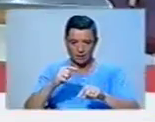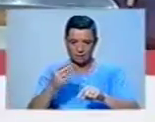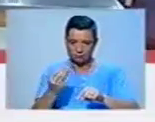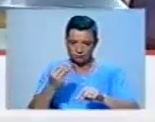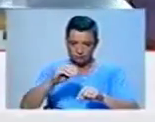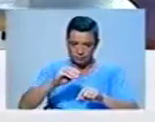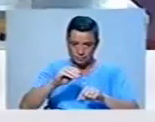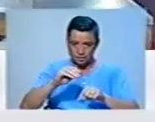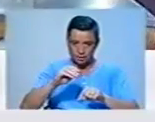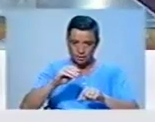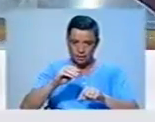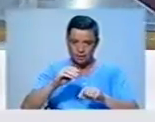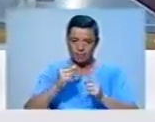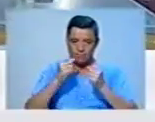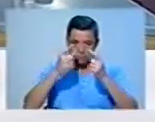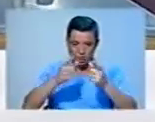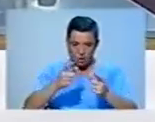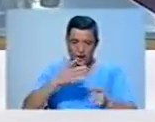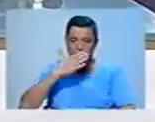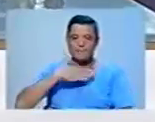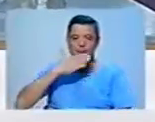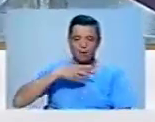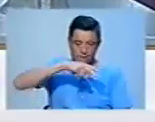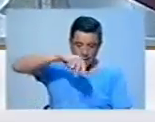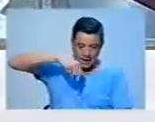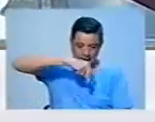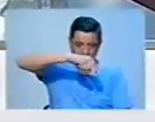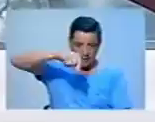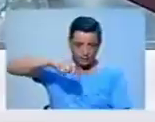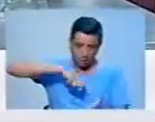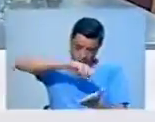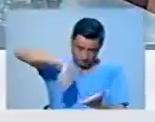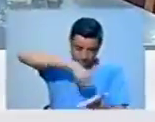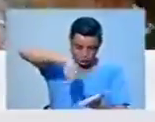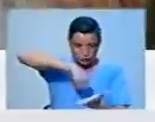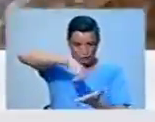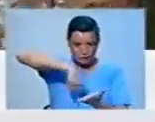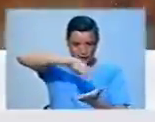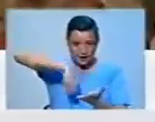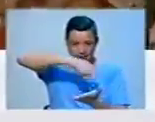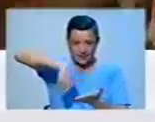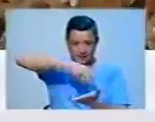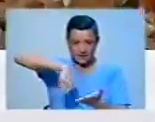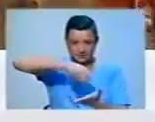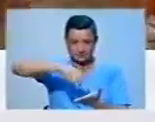então adicionar um pedacinho da farinha. Vamos mexer.